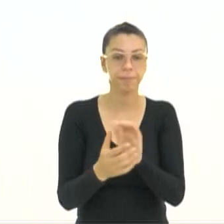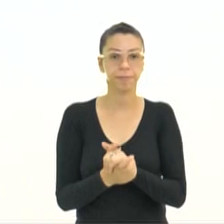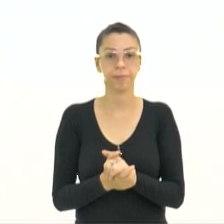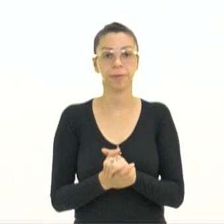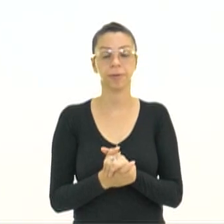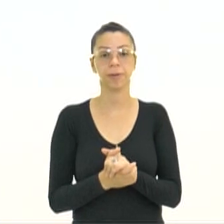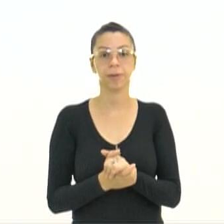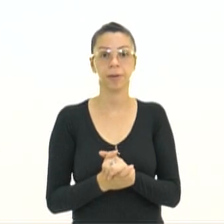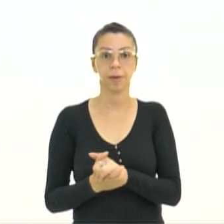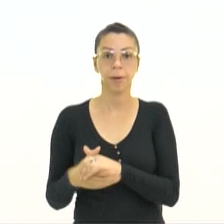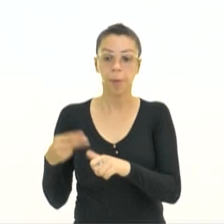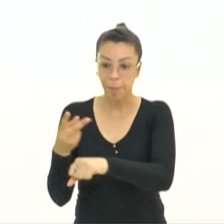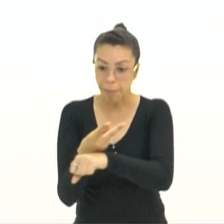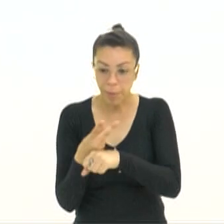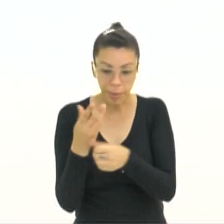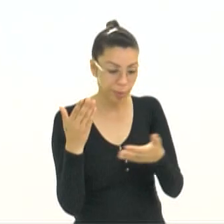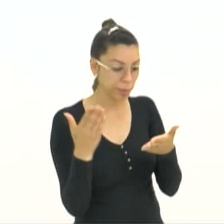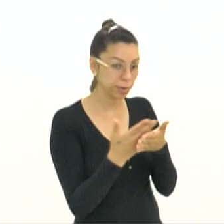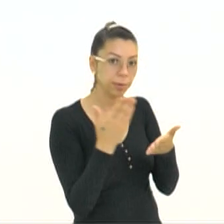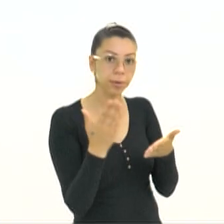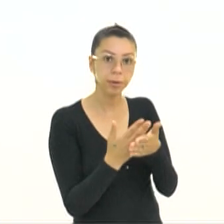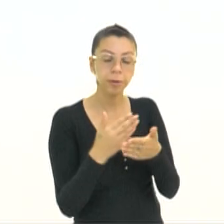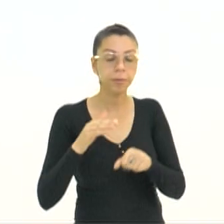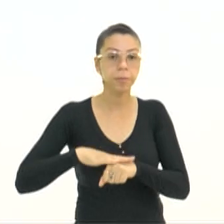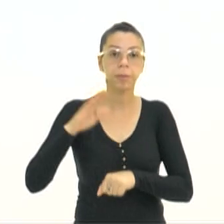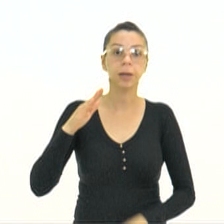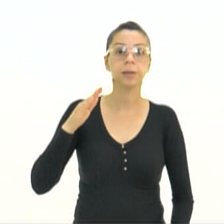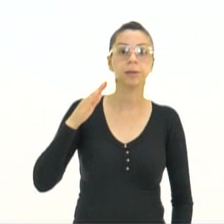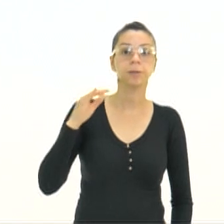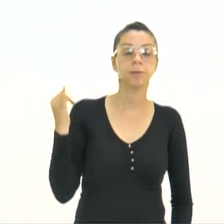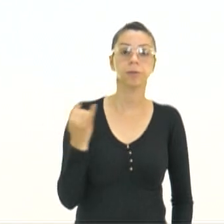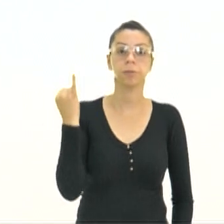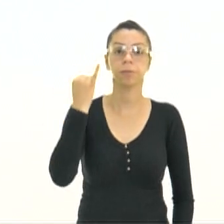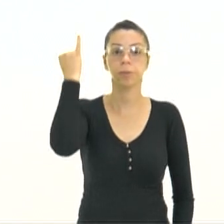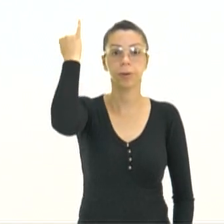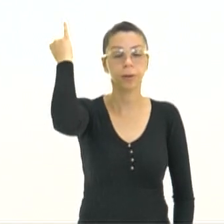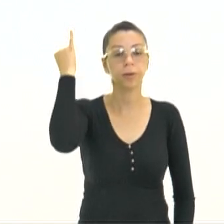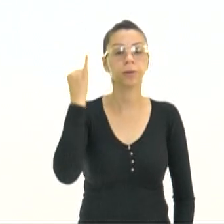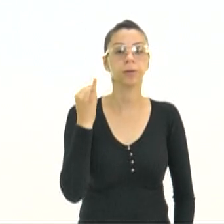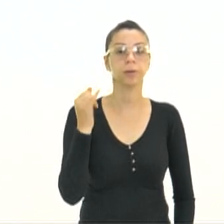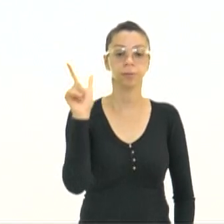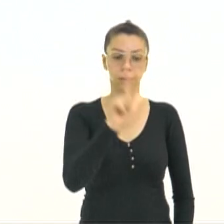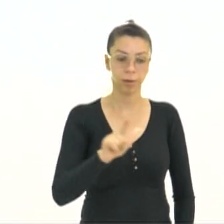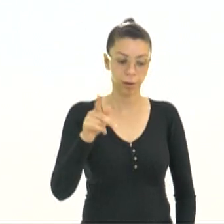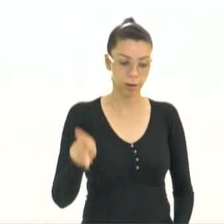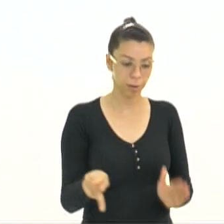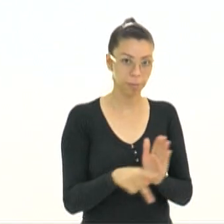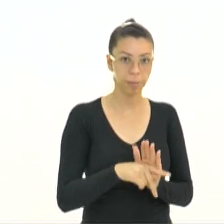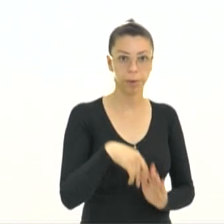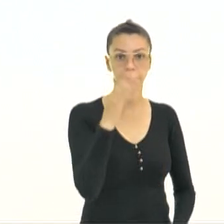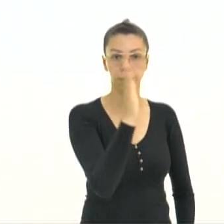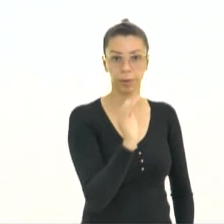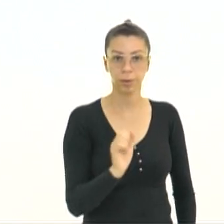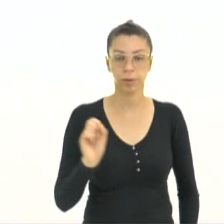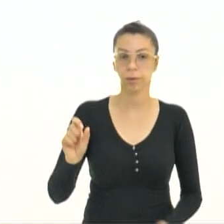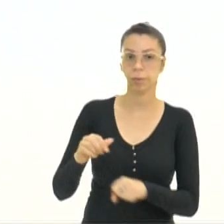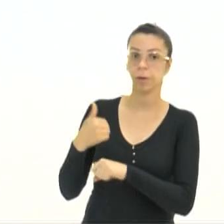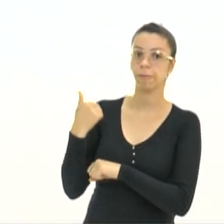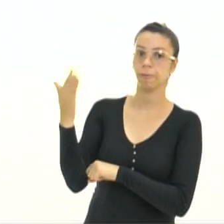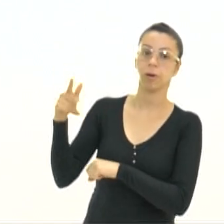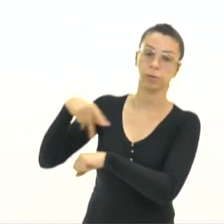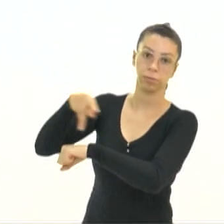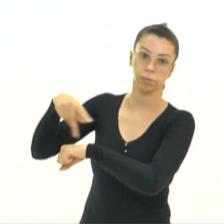mais importantes autores da literatura brasileira e internacional. Busque as mais importantes obras, biografias e contexto